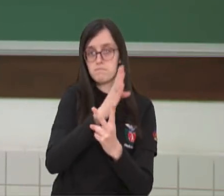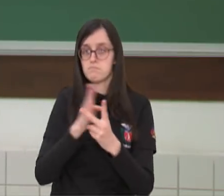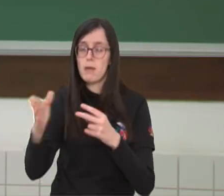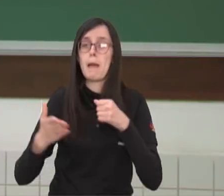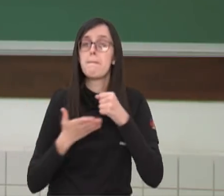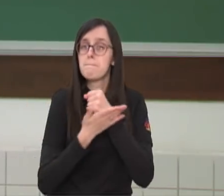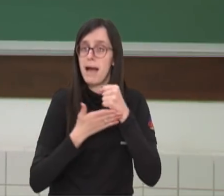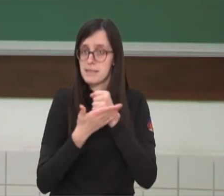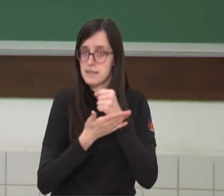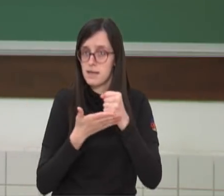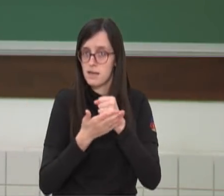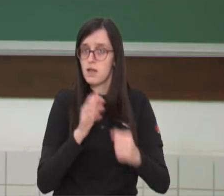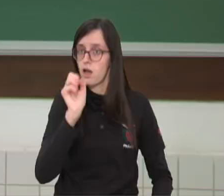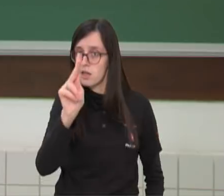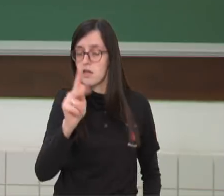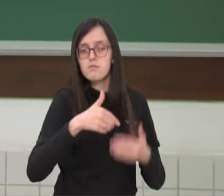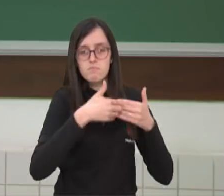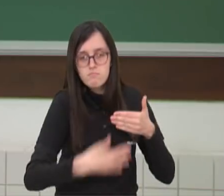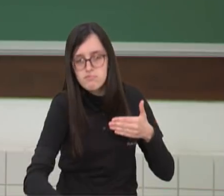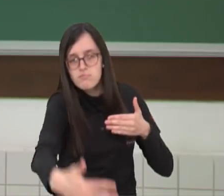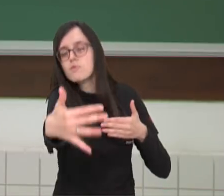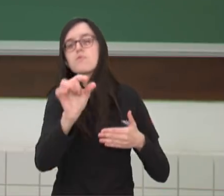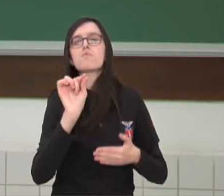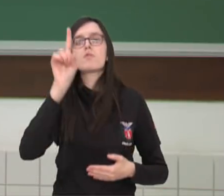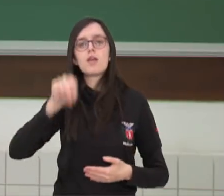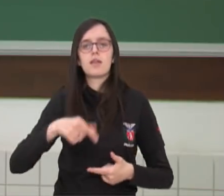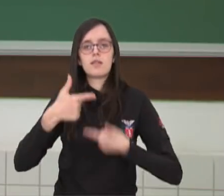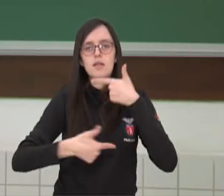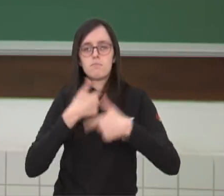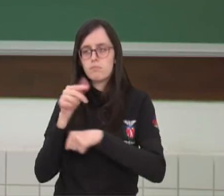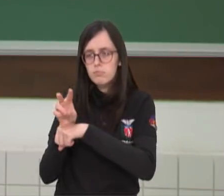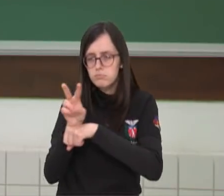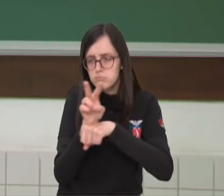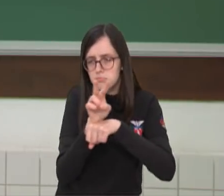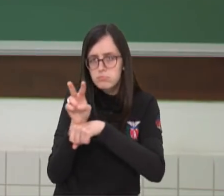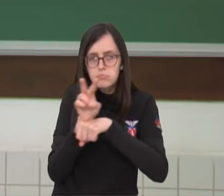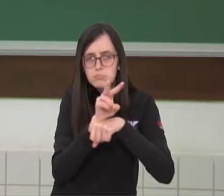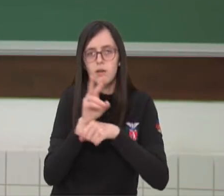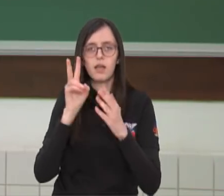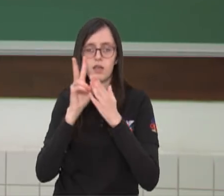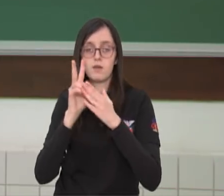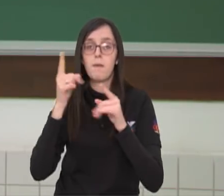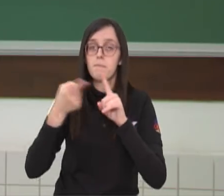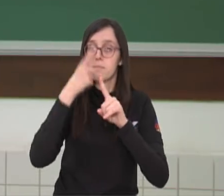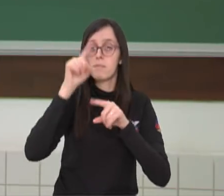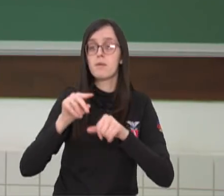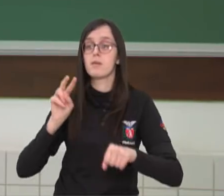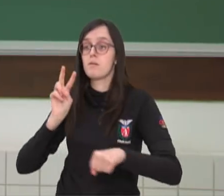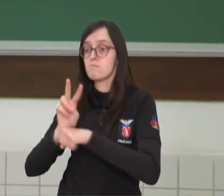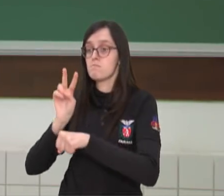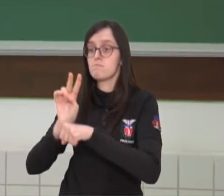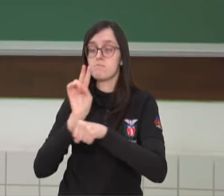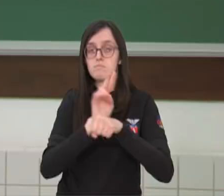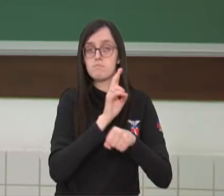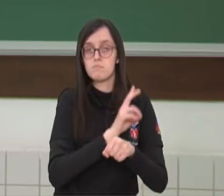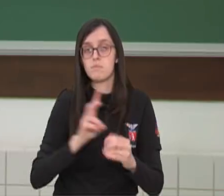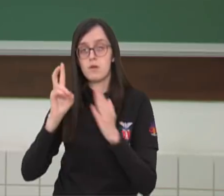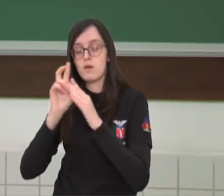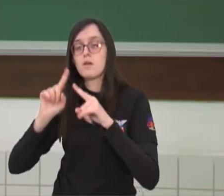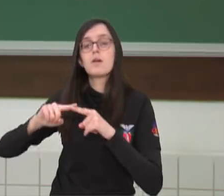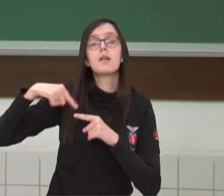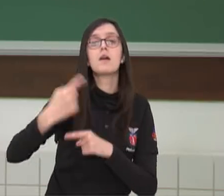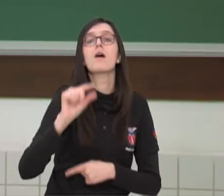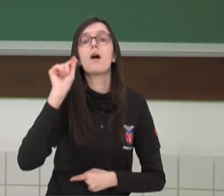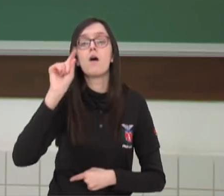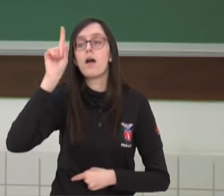básicas. A partir daí se desenvolvia esse serviço de proteção aos índios. Primeiro, proteger os indígenas e